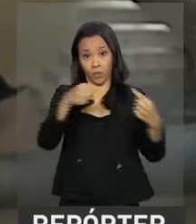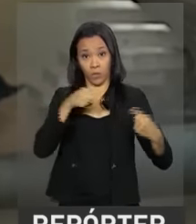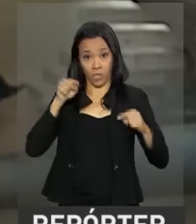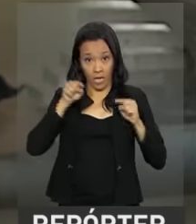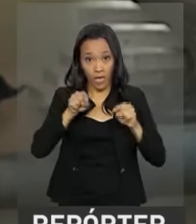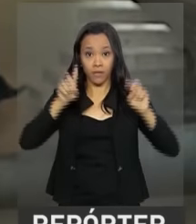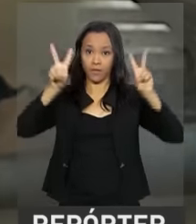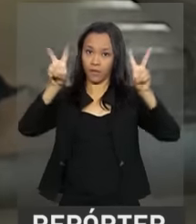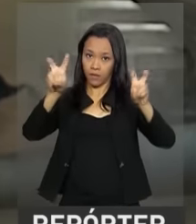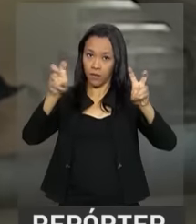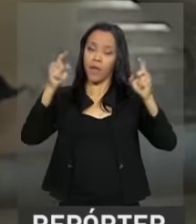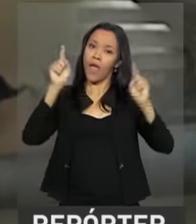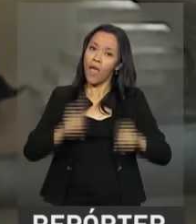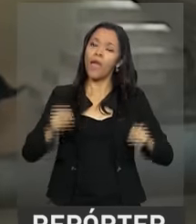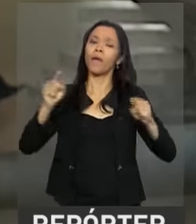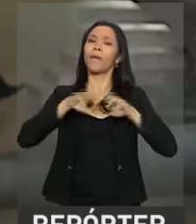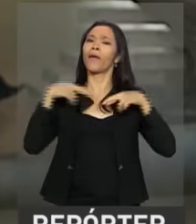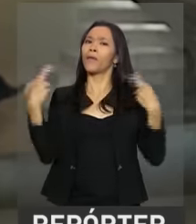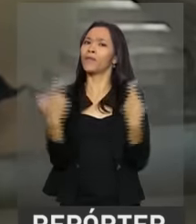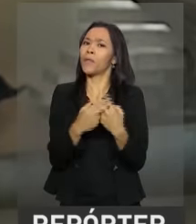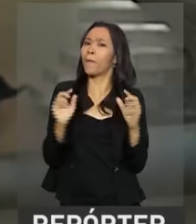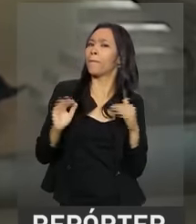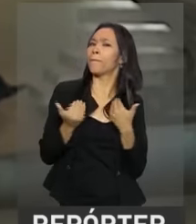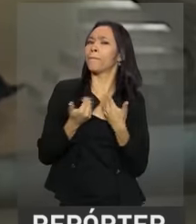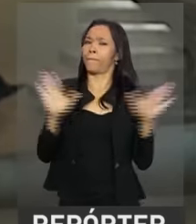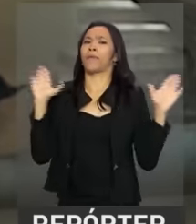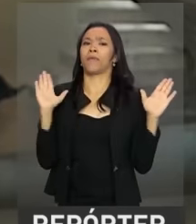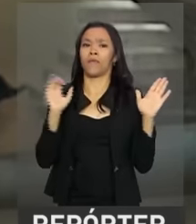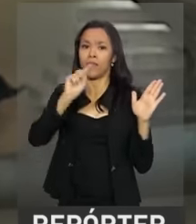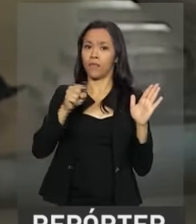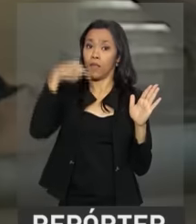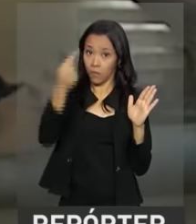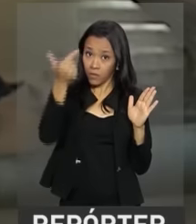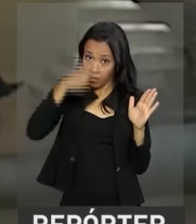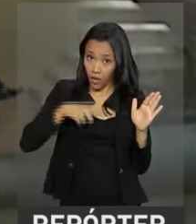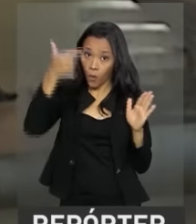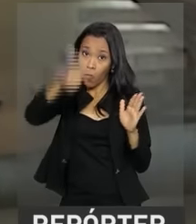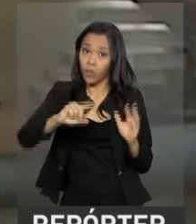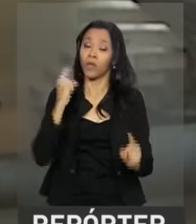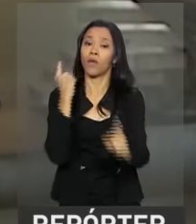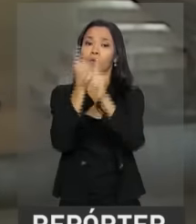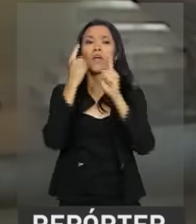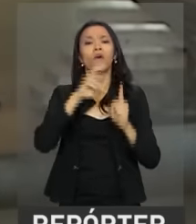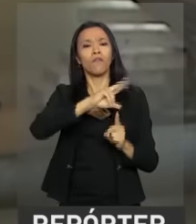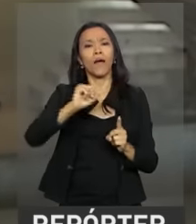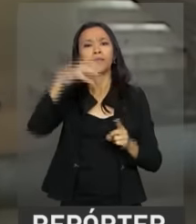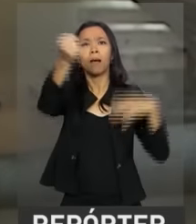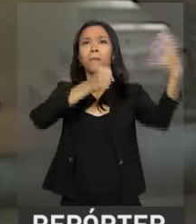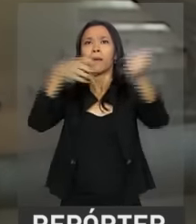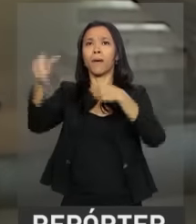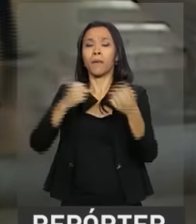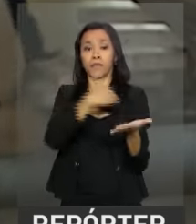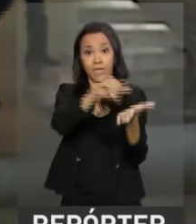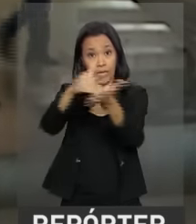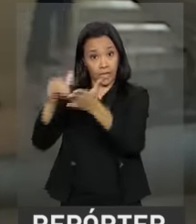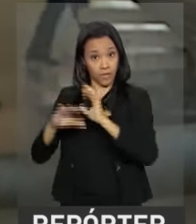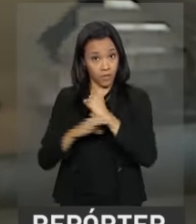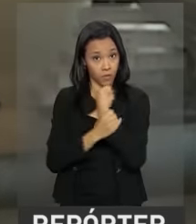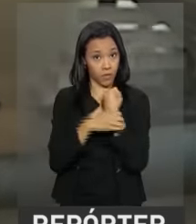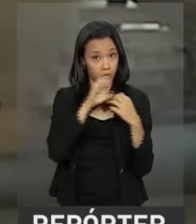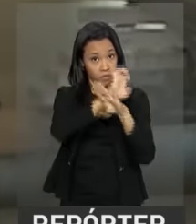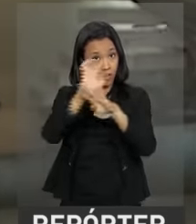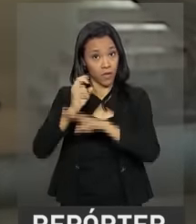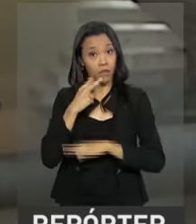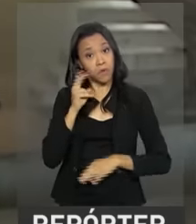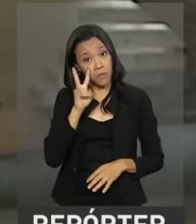ele, essa é uma reunião inaugural. Em um segundo momento, representantes do governo vão receber os secretários de segurança dos estados. Vamos